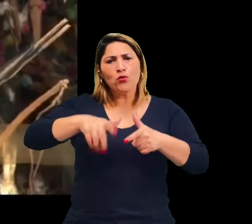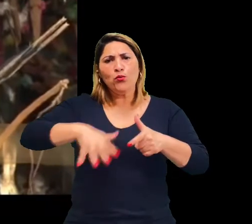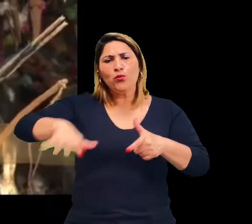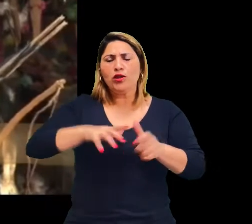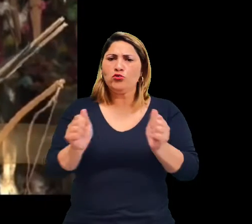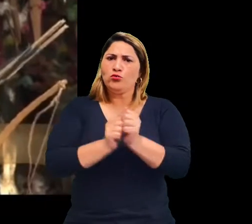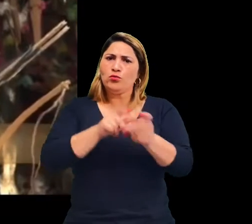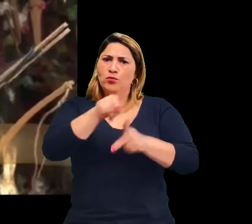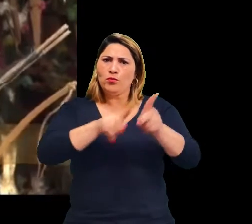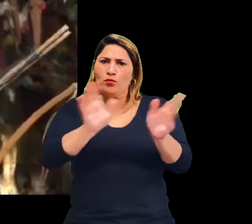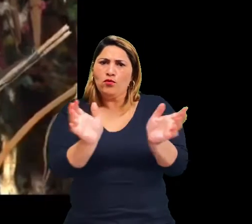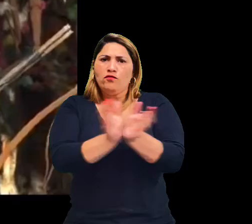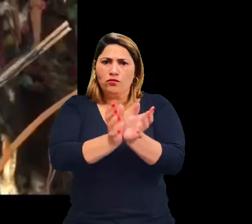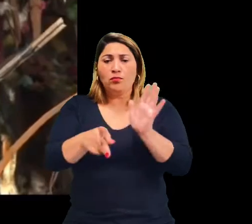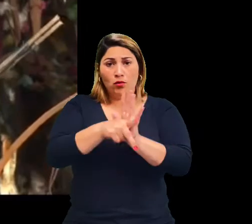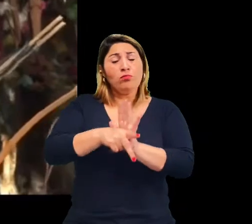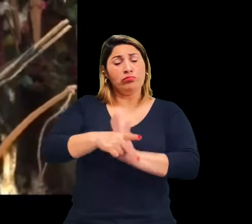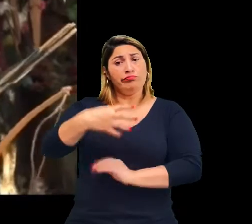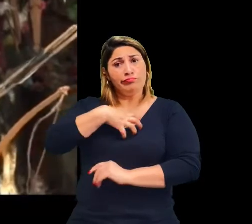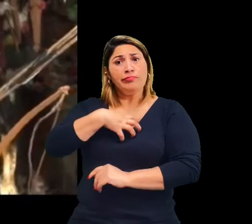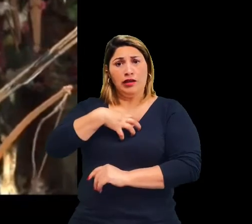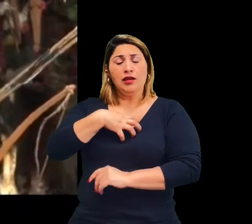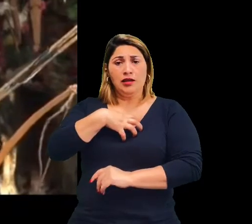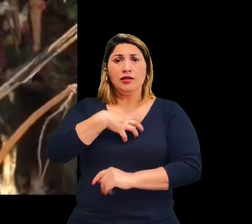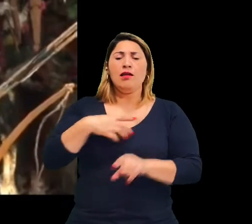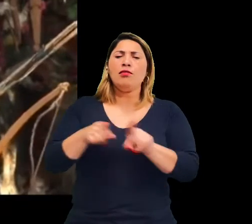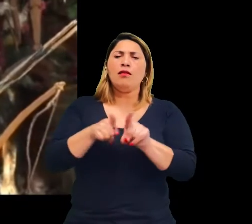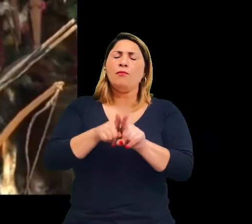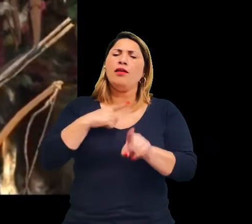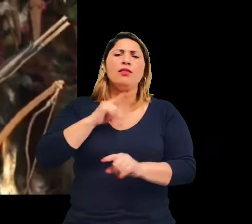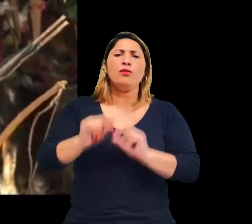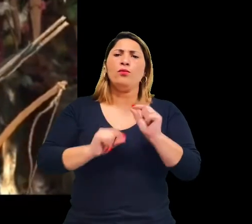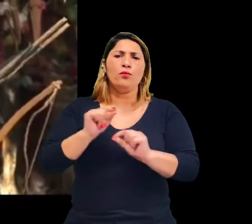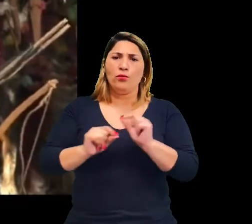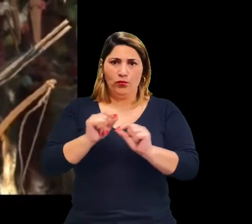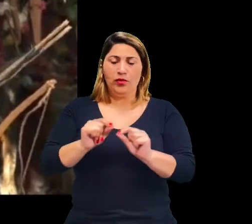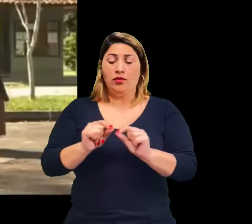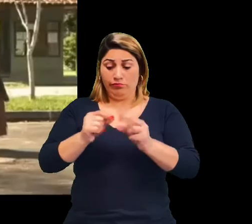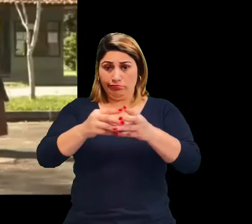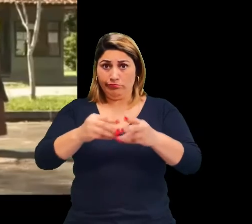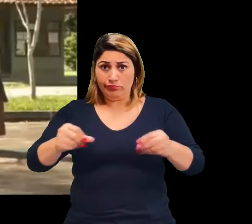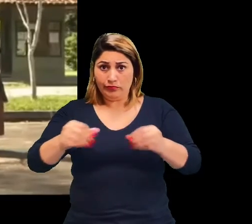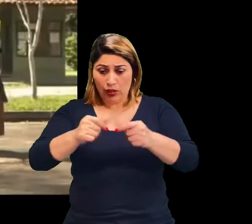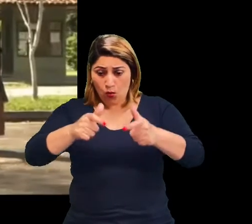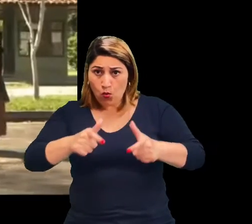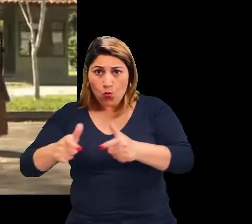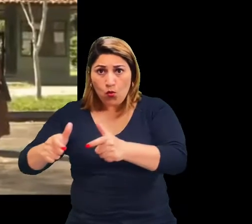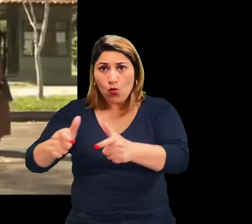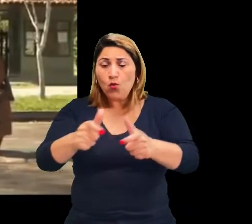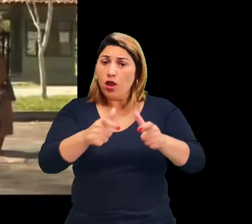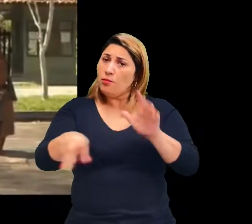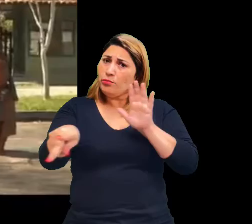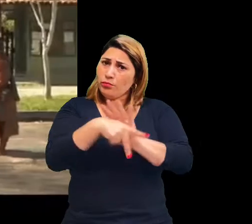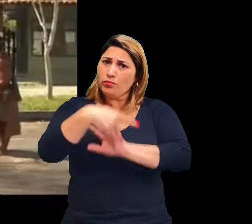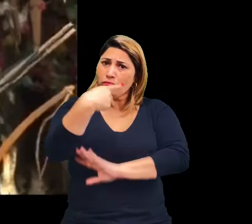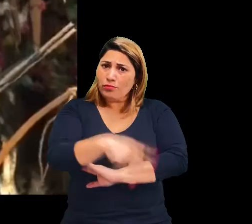daqui do extremo sul da Bahia, que é onde que envolve essa terra, que é do nosso povo, quer